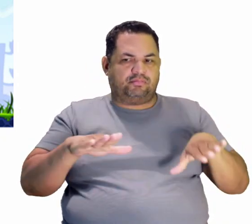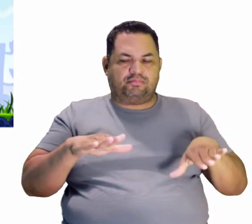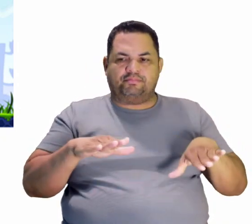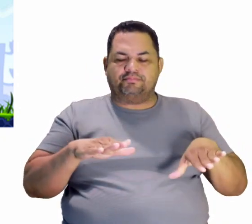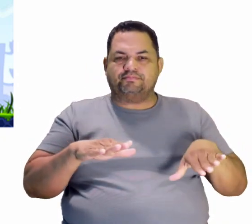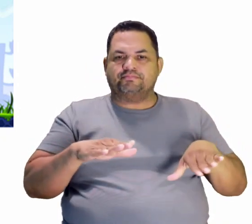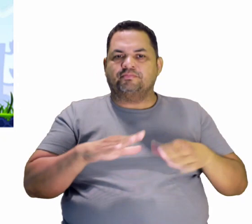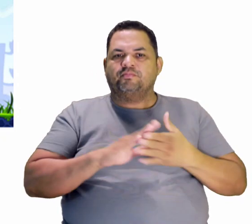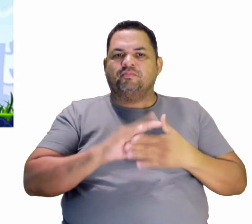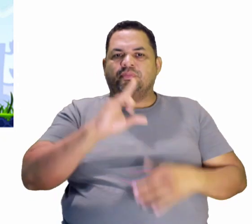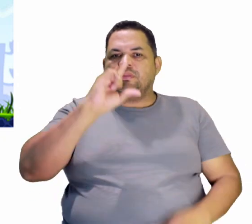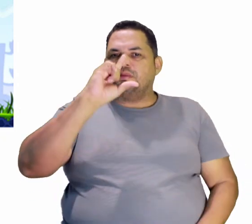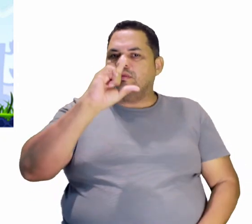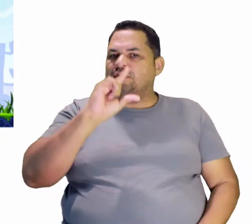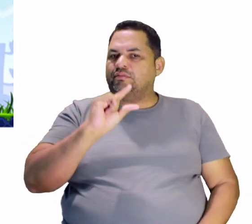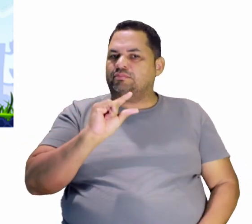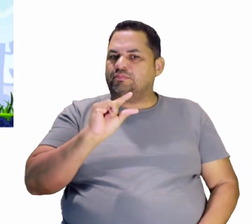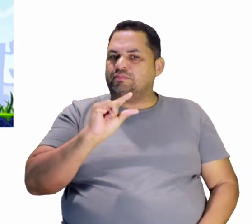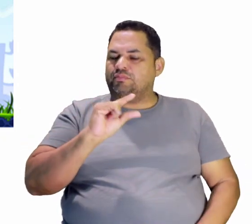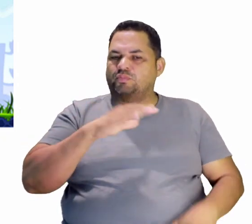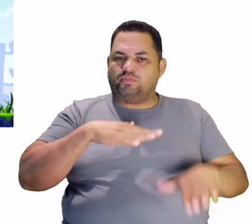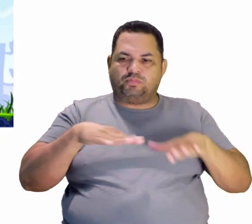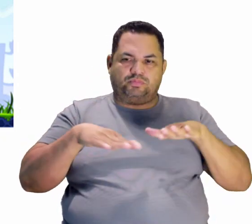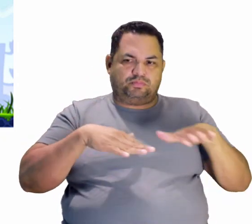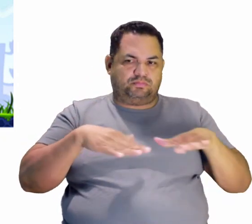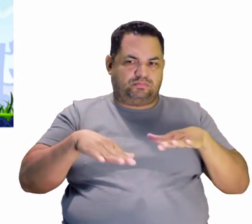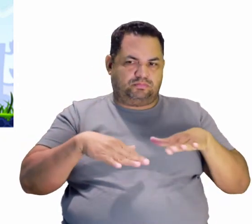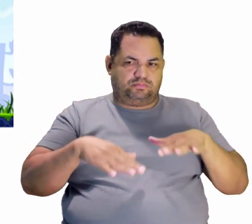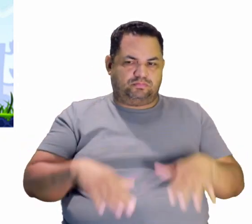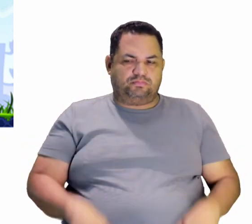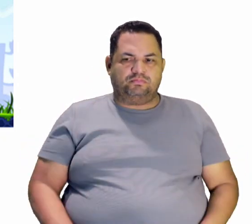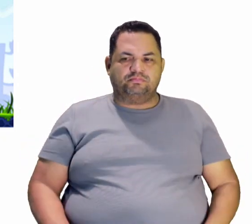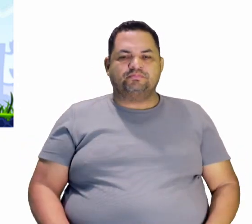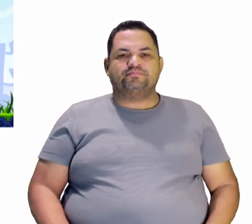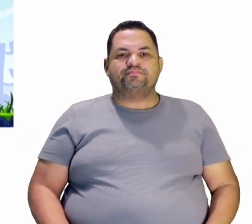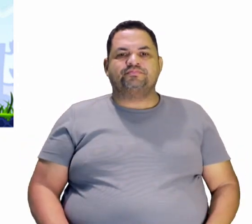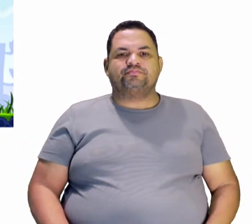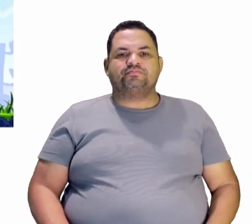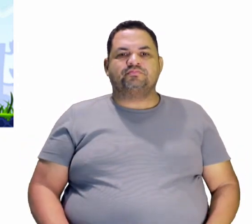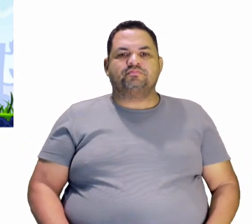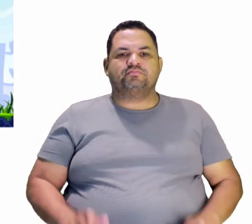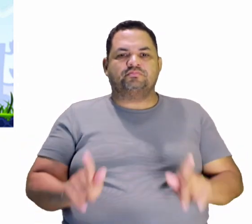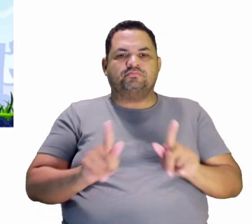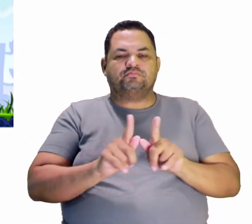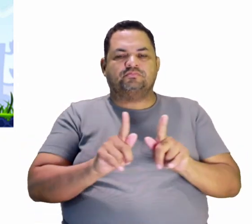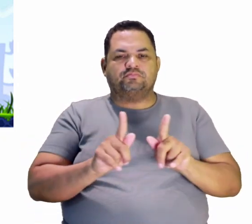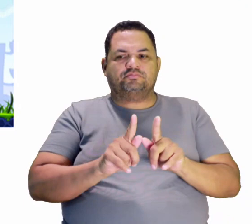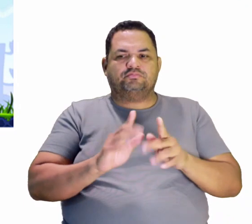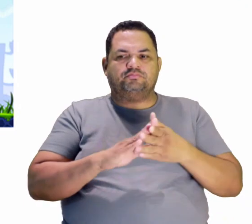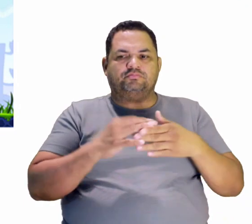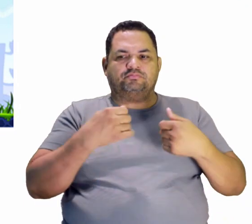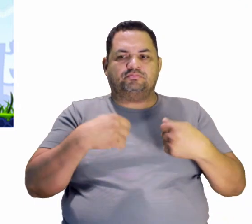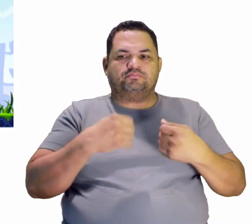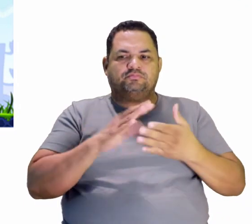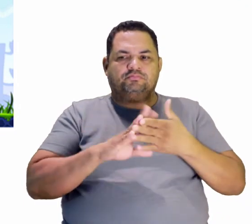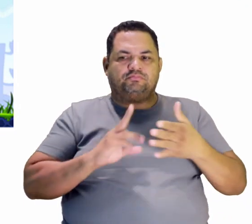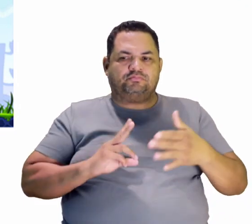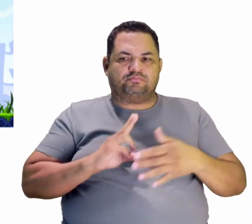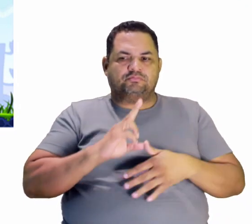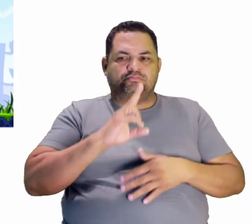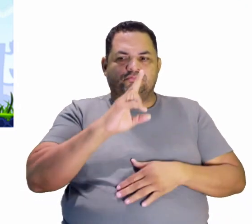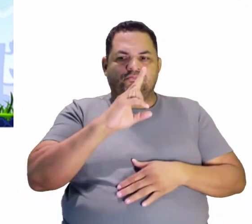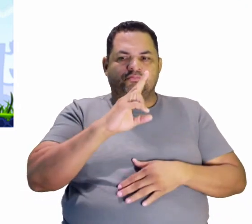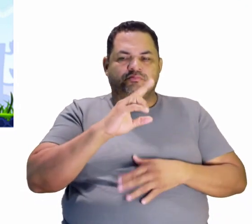velocidade mínima do movimento, tá? A gravidade, que é a aceleração que depende da força gravitacional